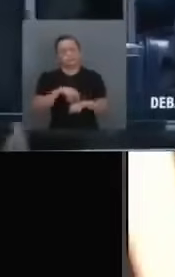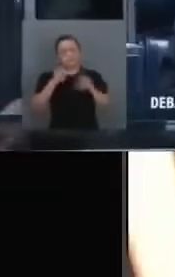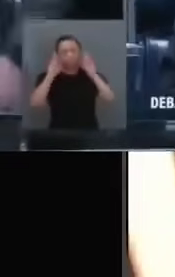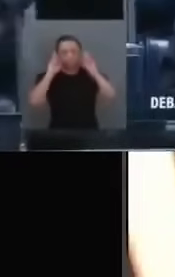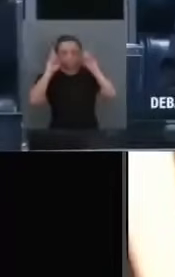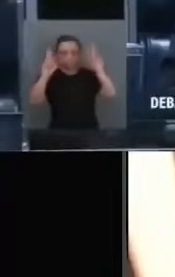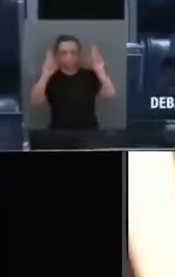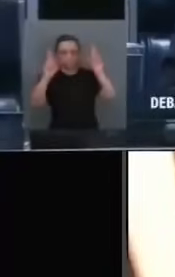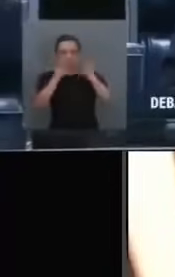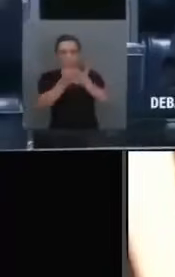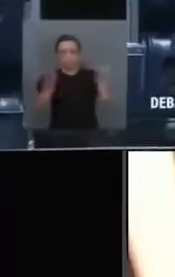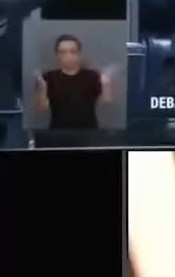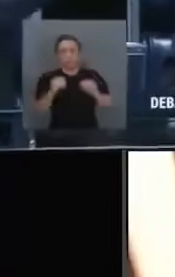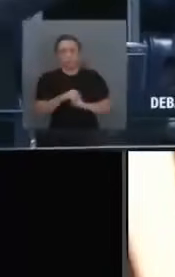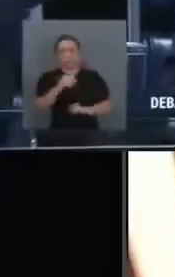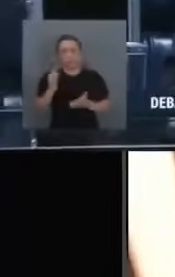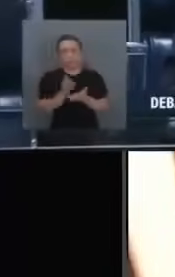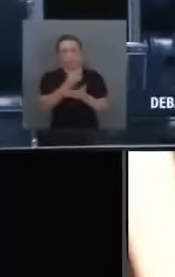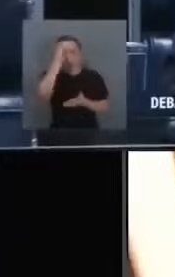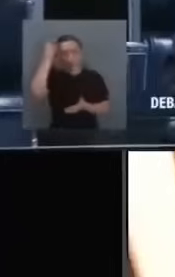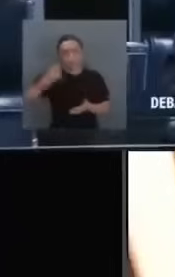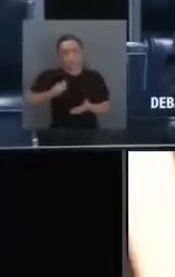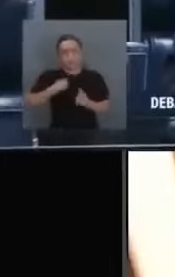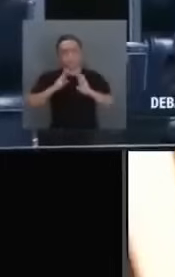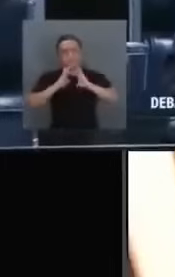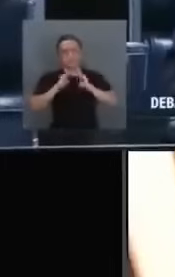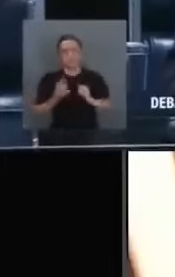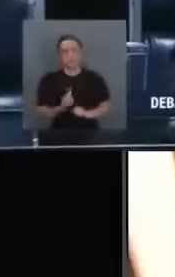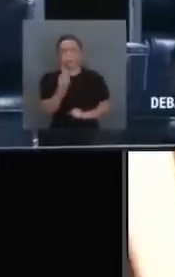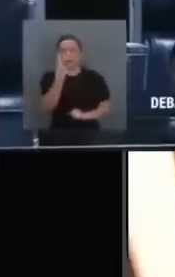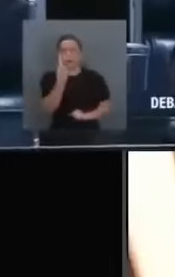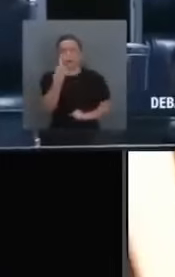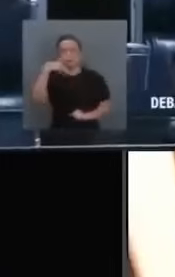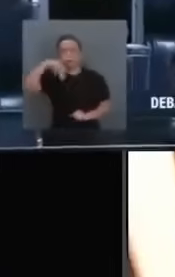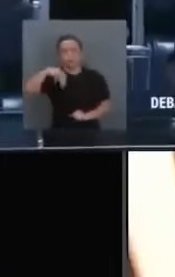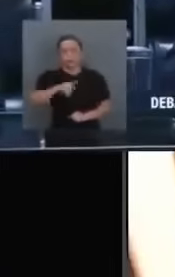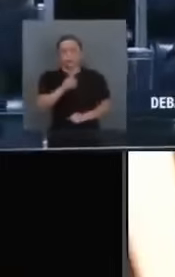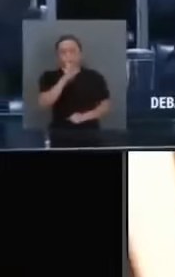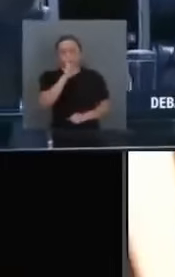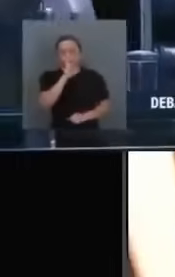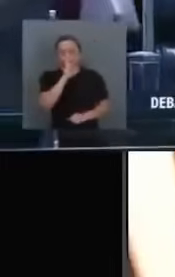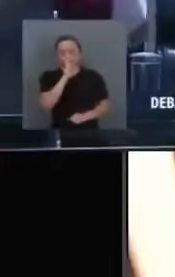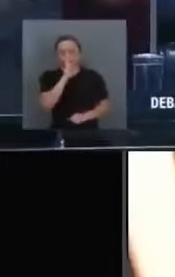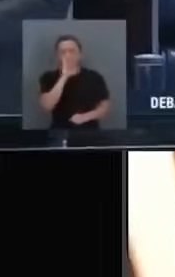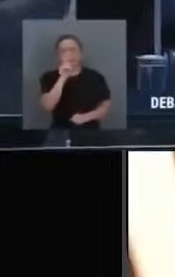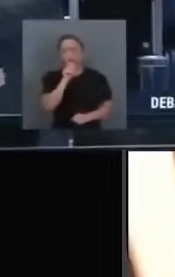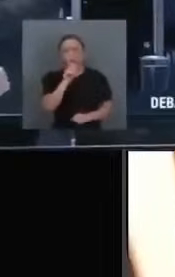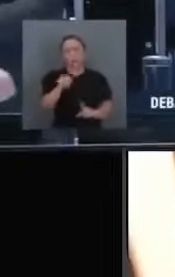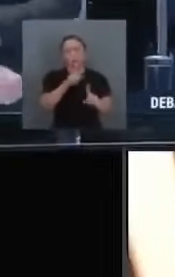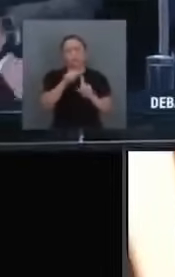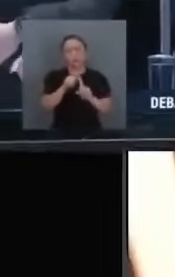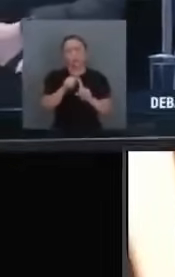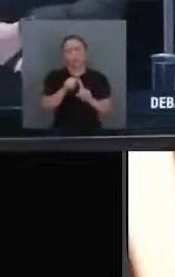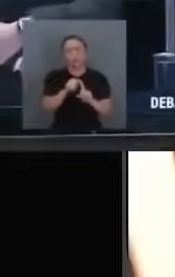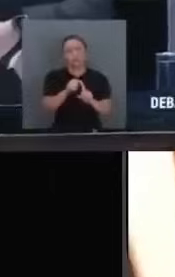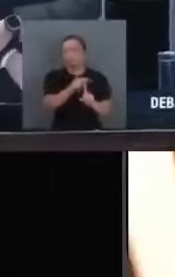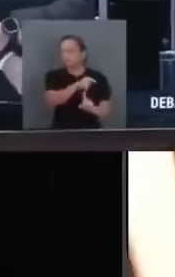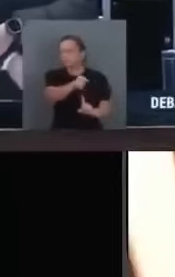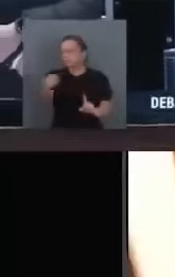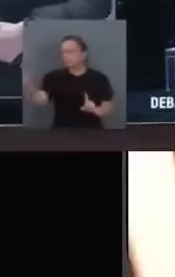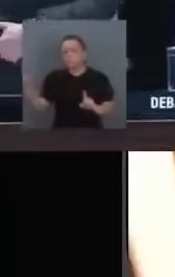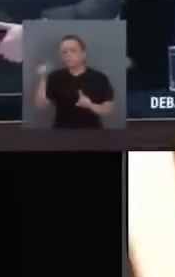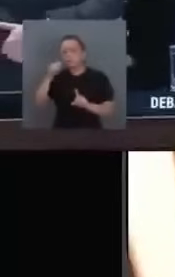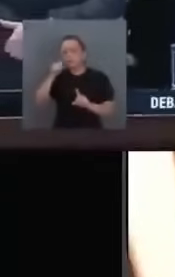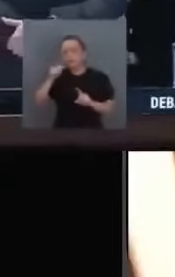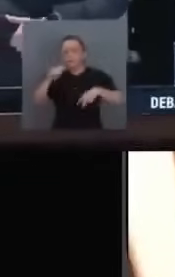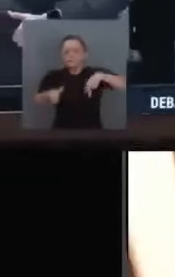solicitação de pessoas que aqui estão, um minuto de silêncio em respeito às mulheres, às vítimas